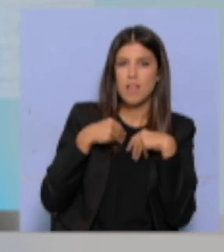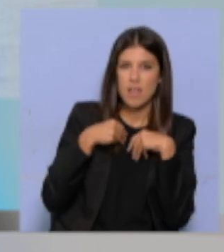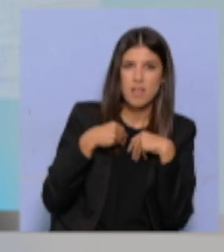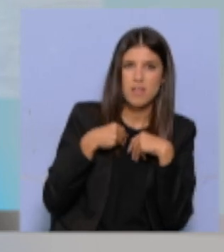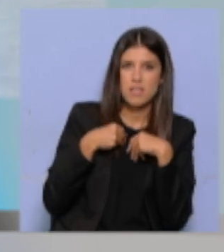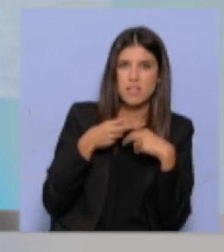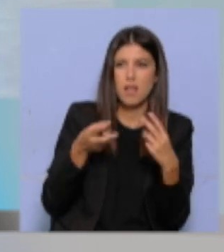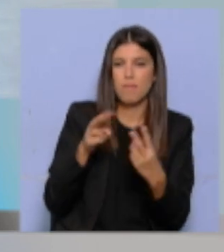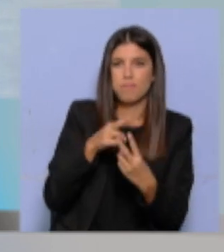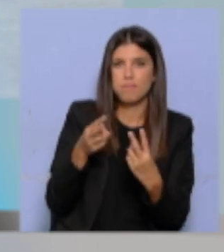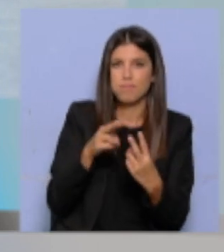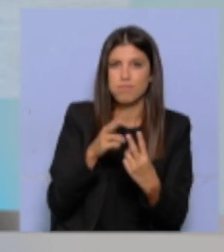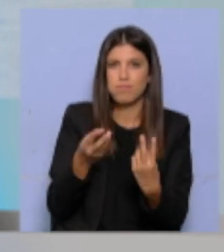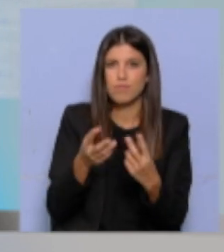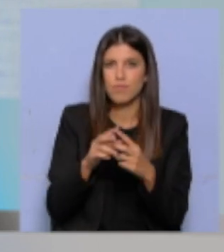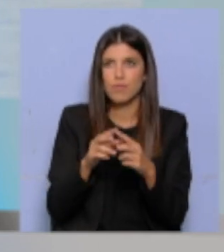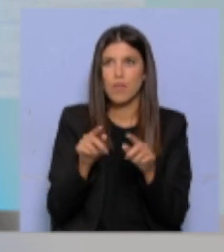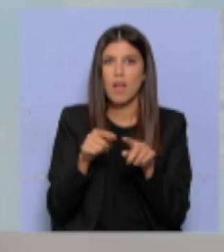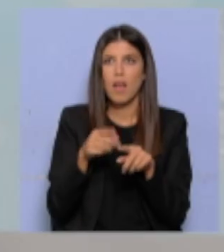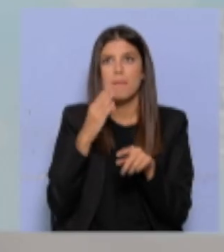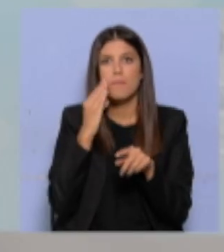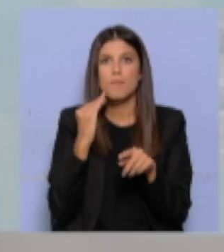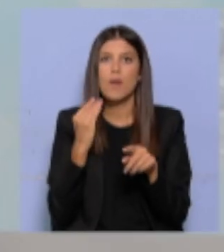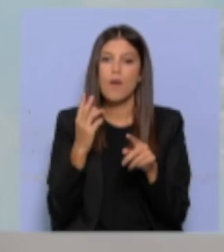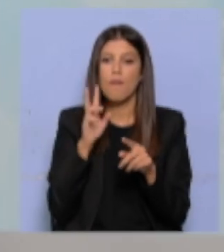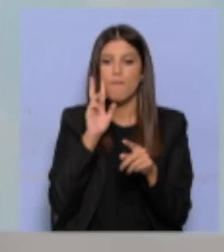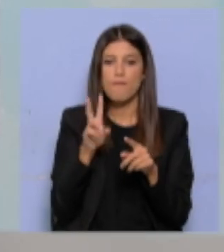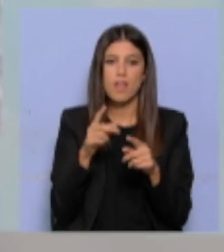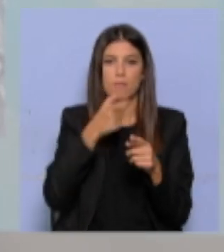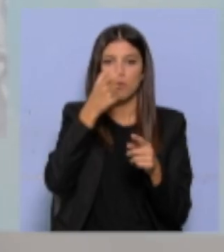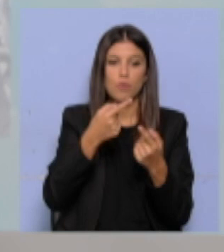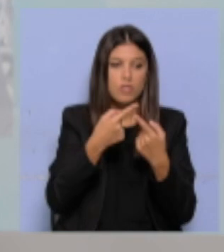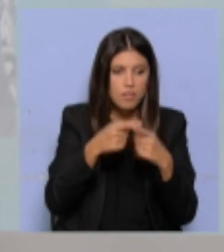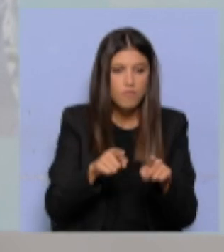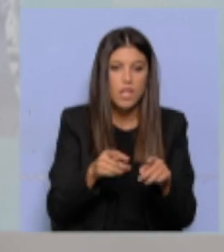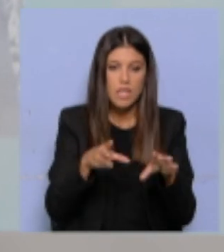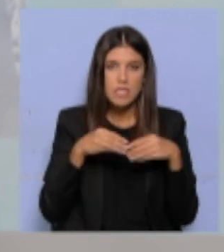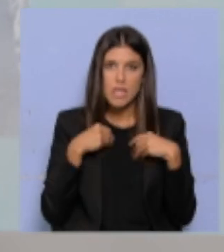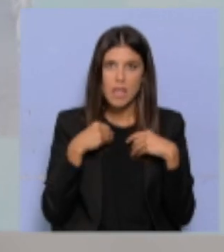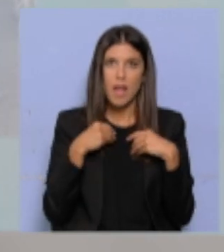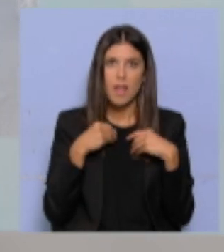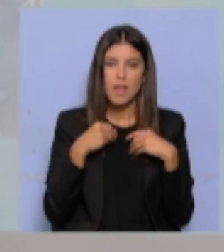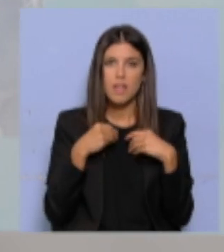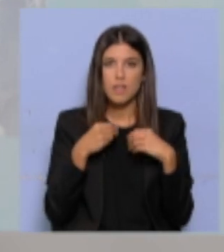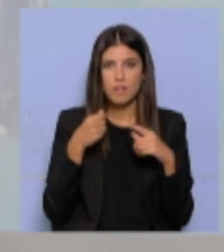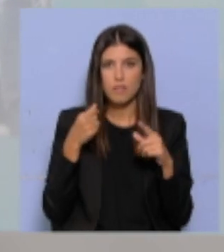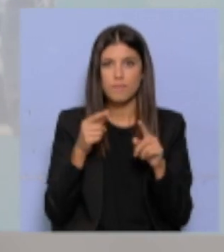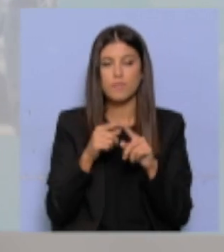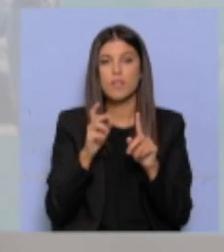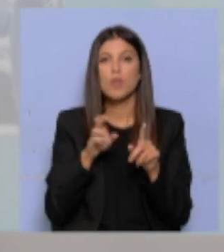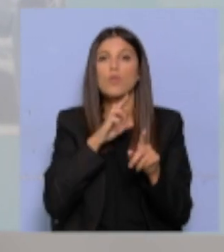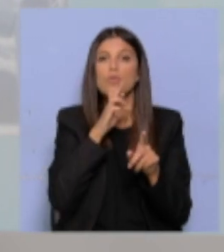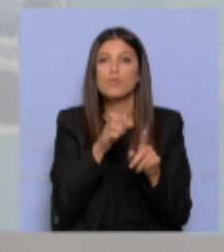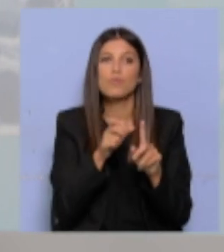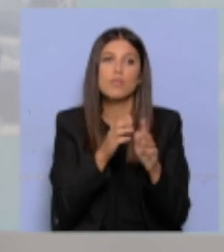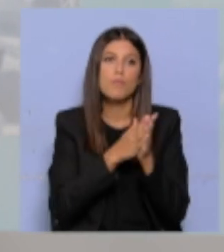a estruturar-se olhando estas presenças diferentes? Eu penso que sim. Eu respondo tomando as suas últimas